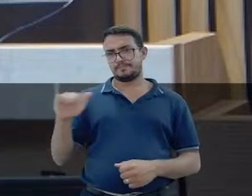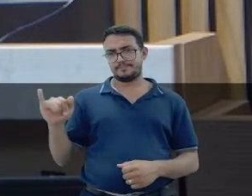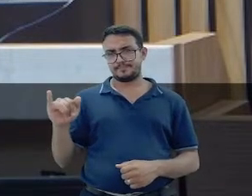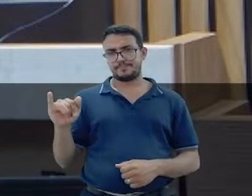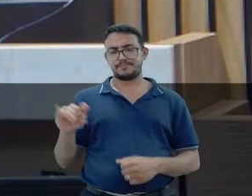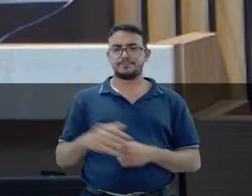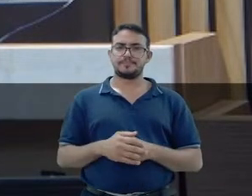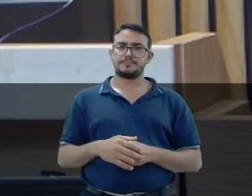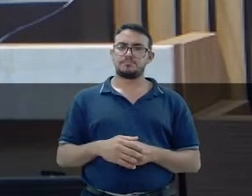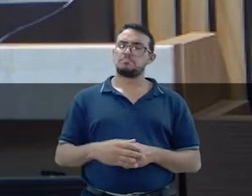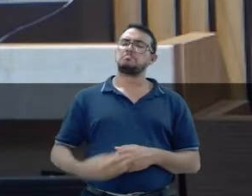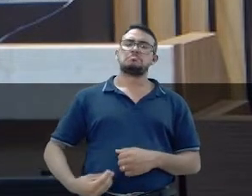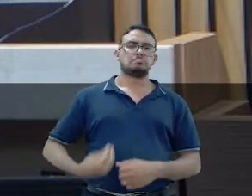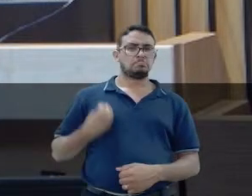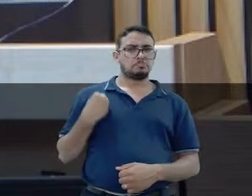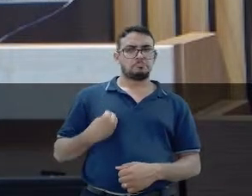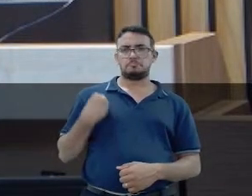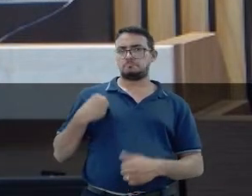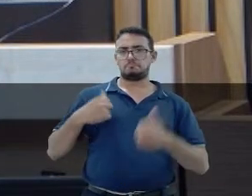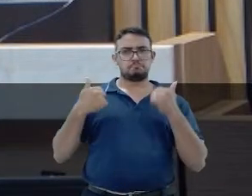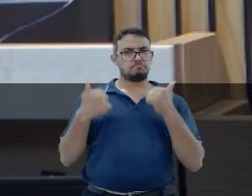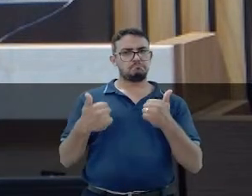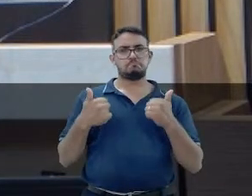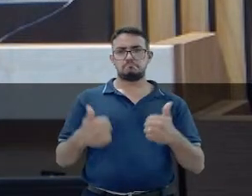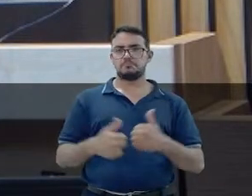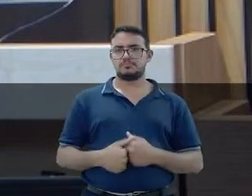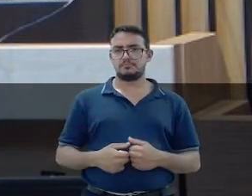status válidos.